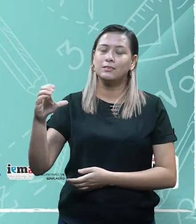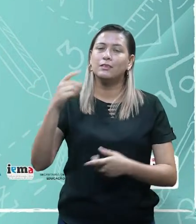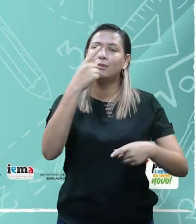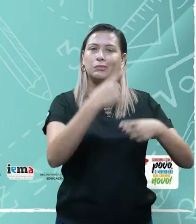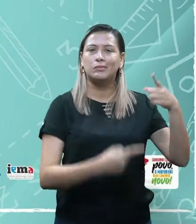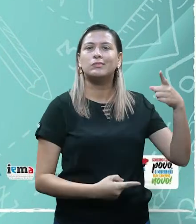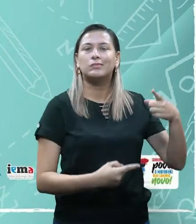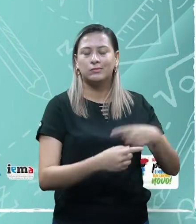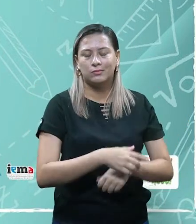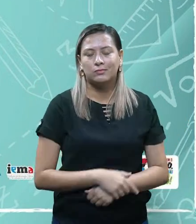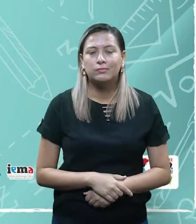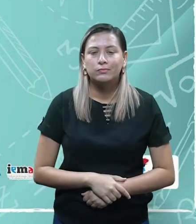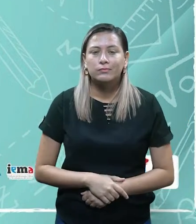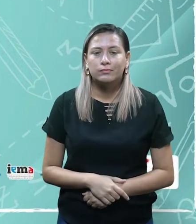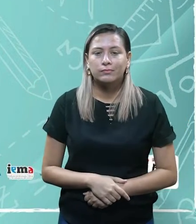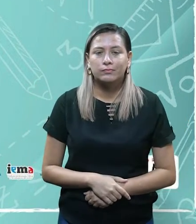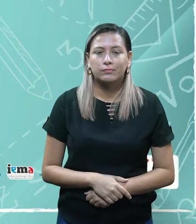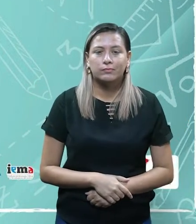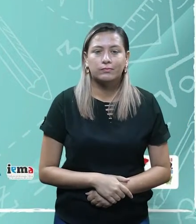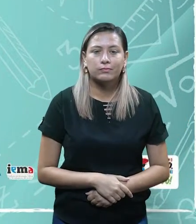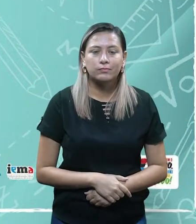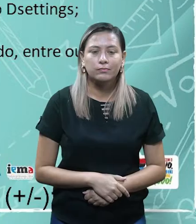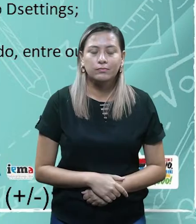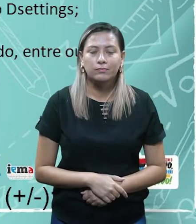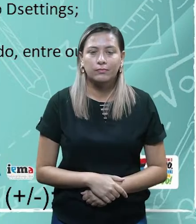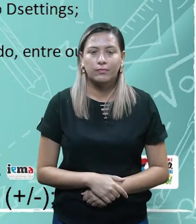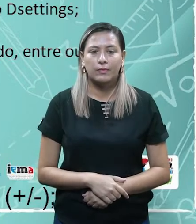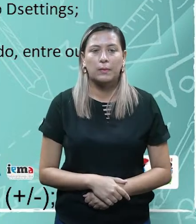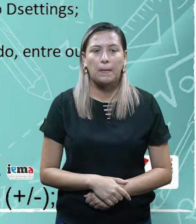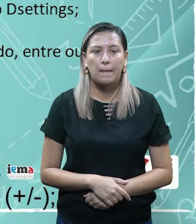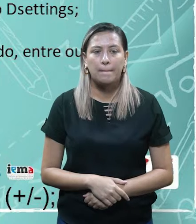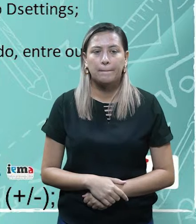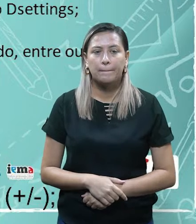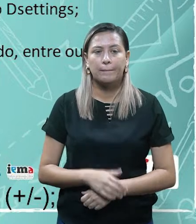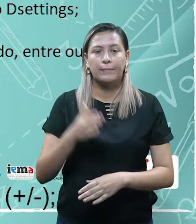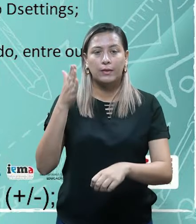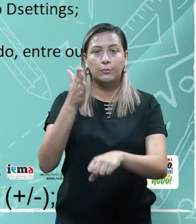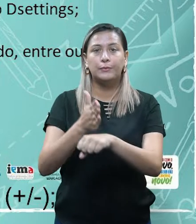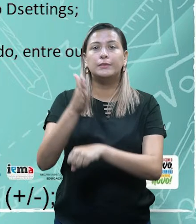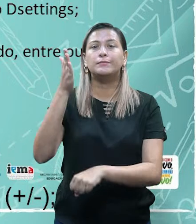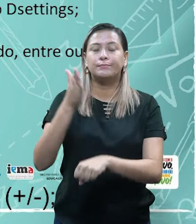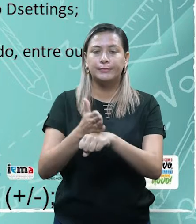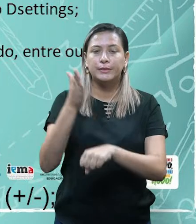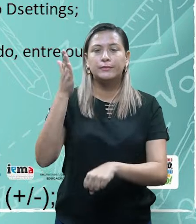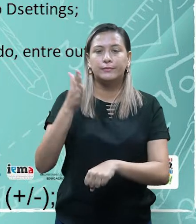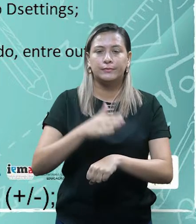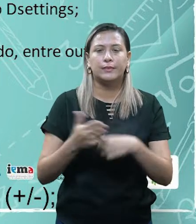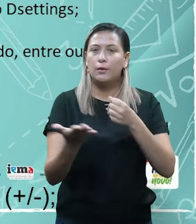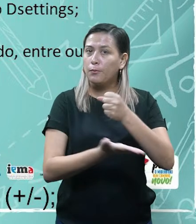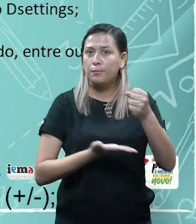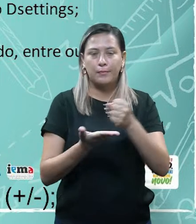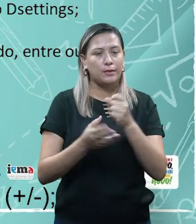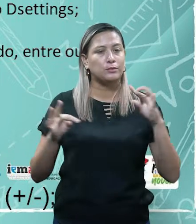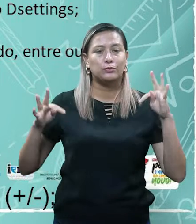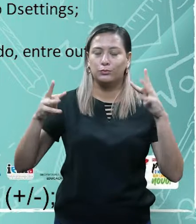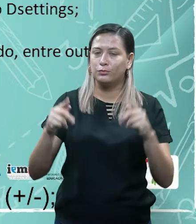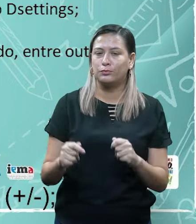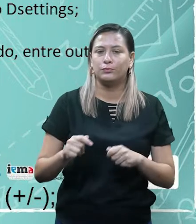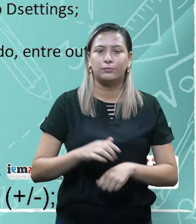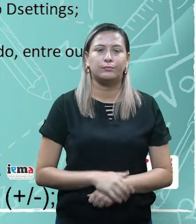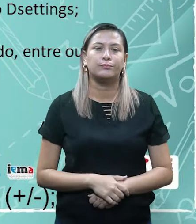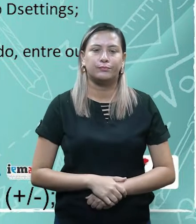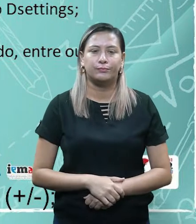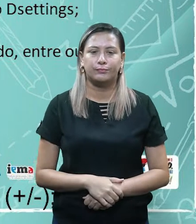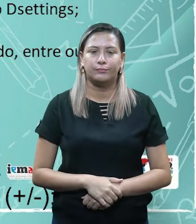nenhum comando para executar naquele momento, beleza? O Enter é o básico de tudo. O Enter, ele confirma a maioria